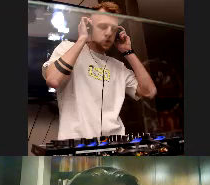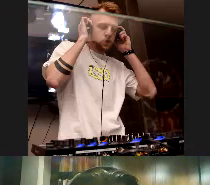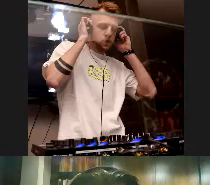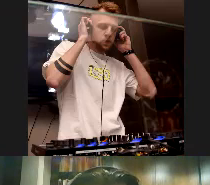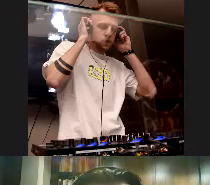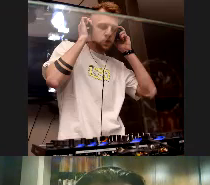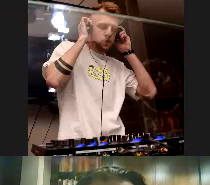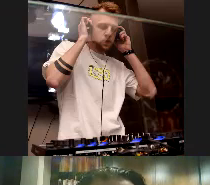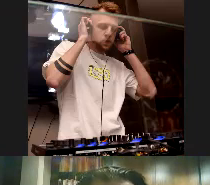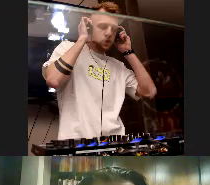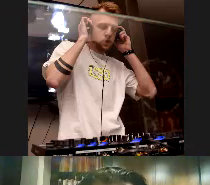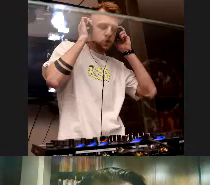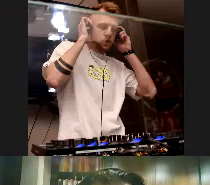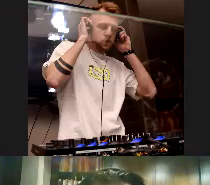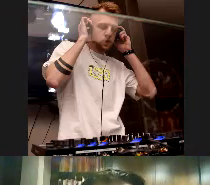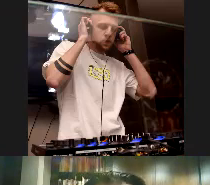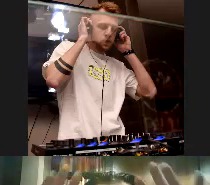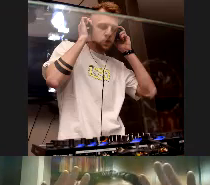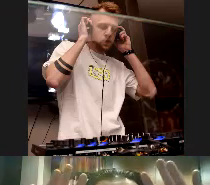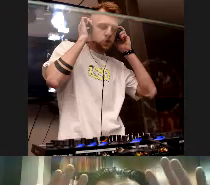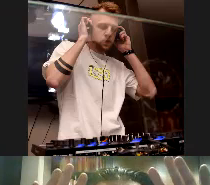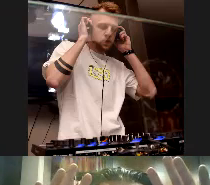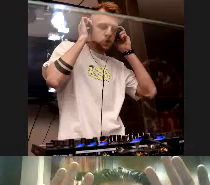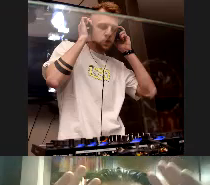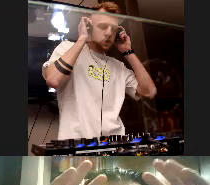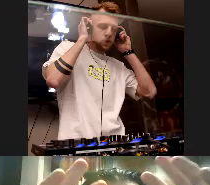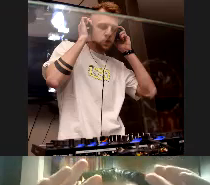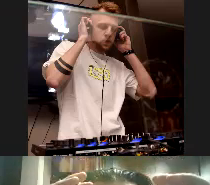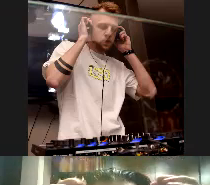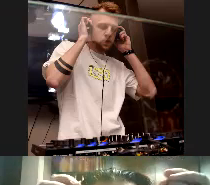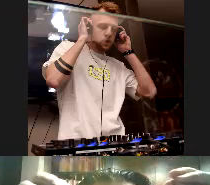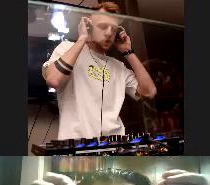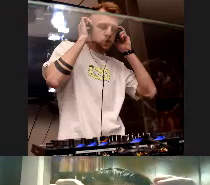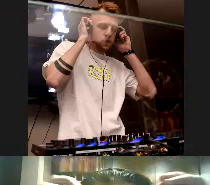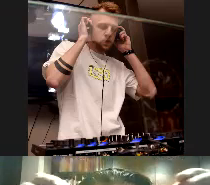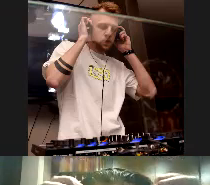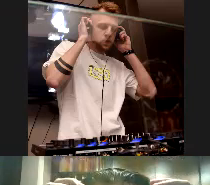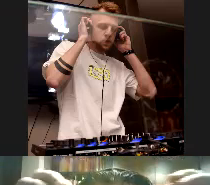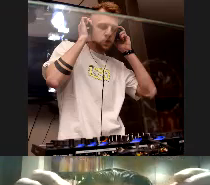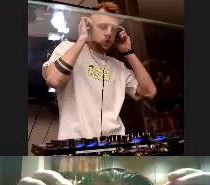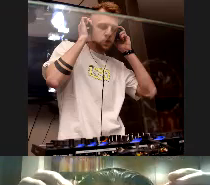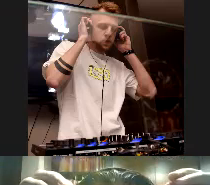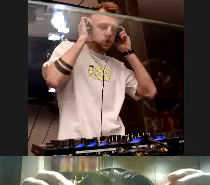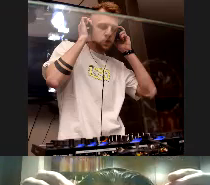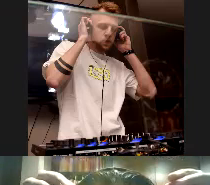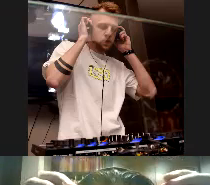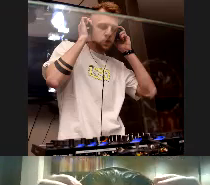Mas isso é desenvolvimento sustentável. Os TCC de todos vocês vai ter esse